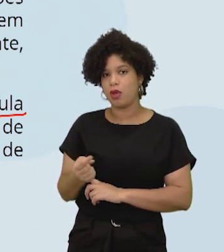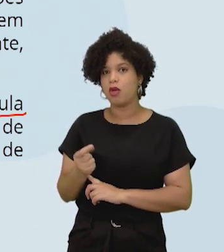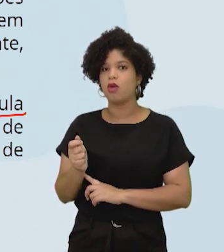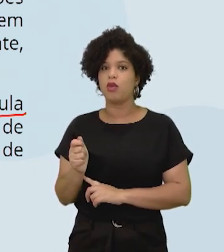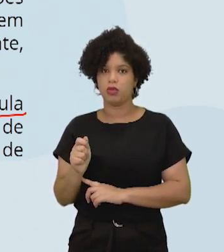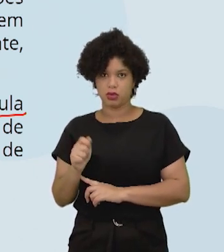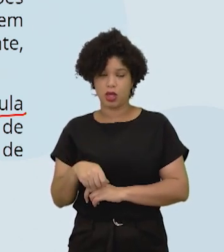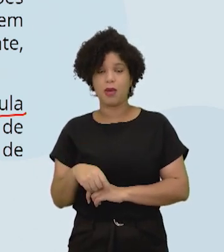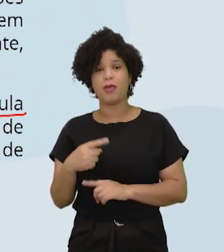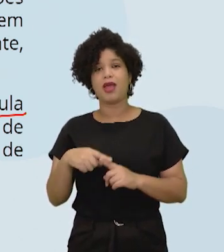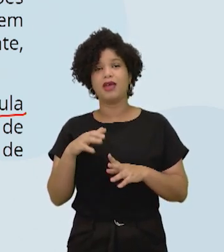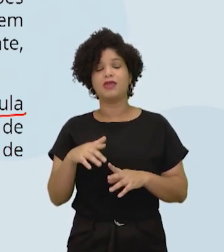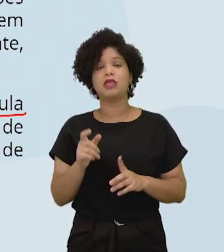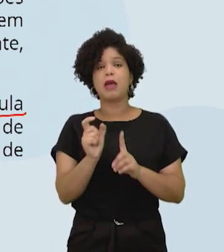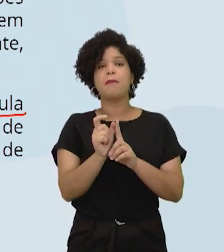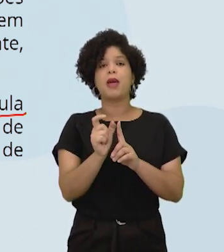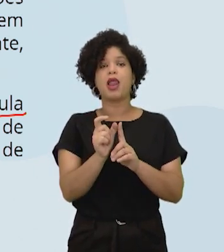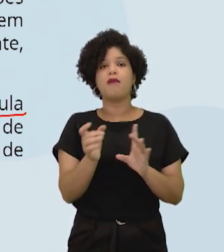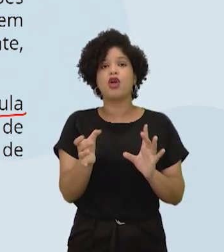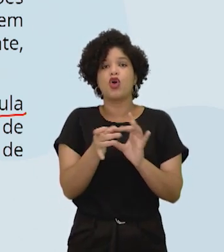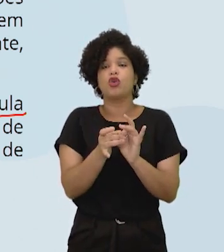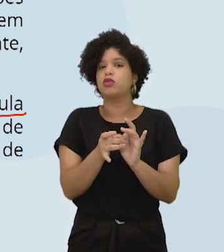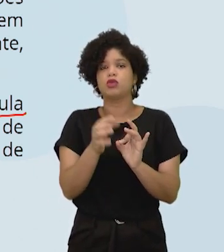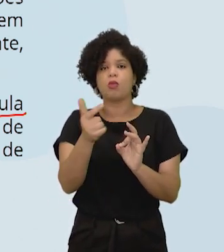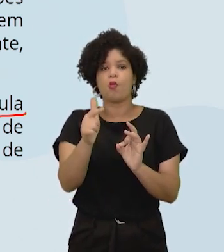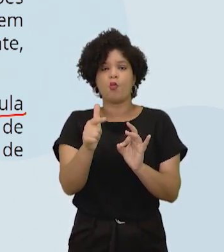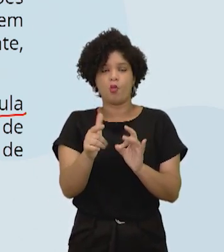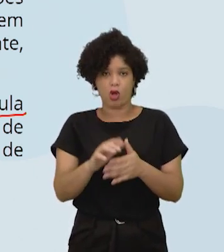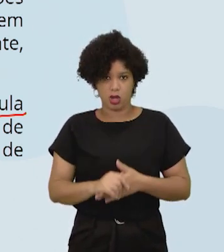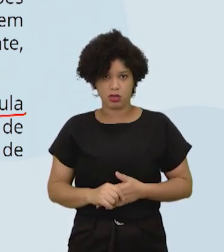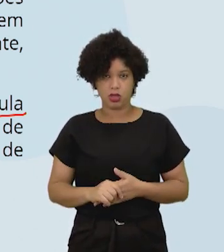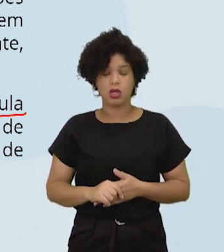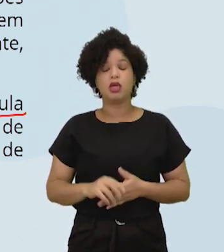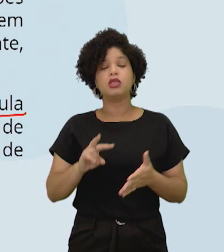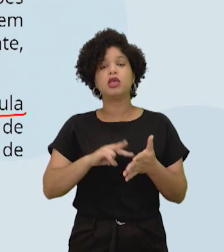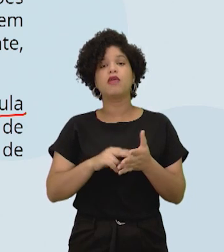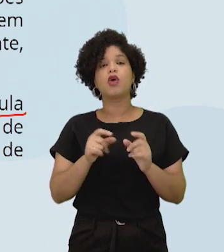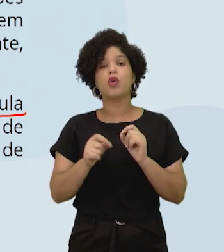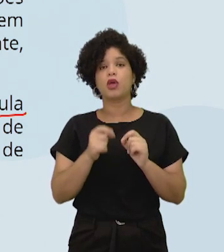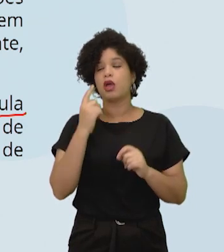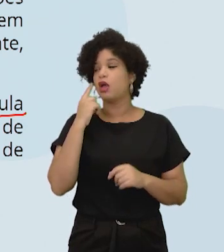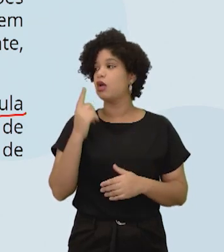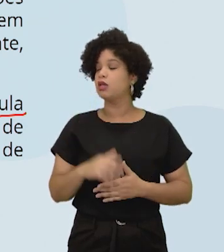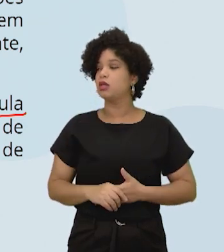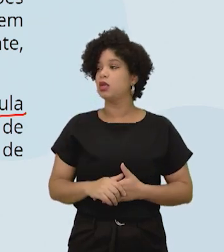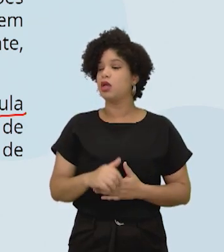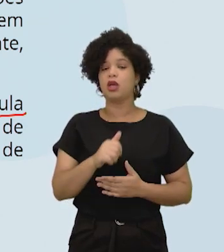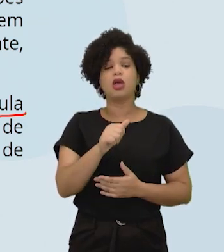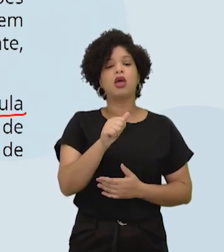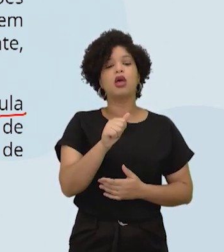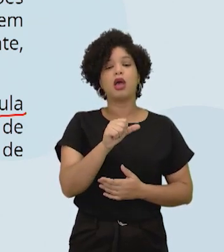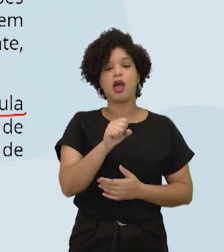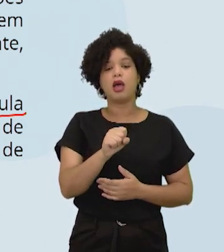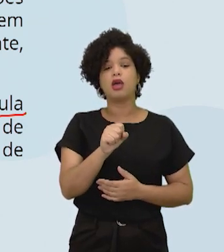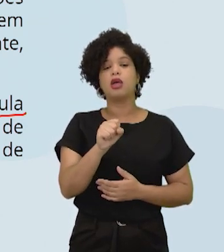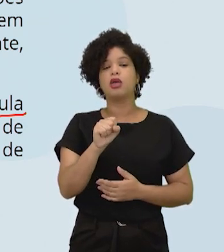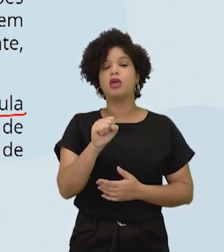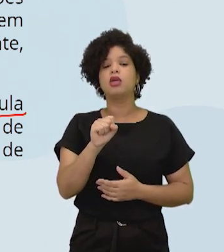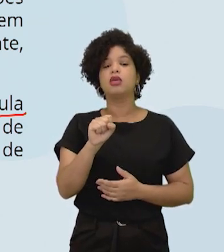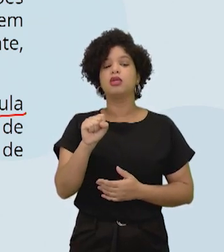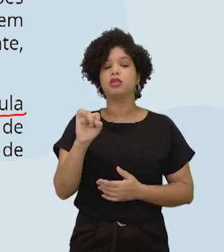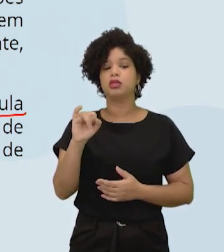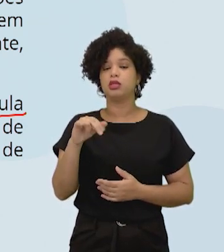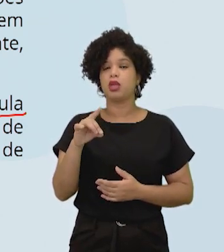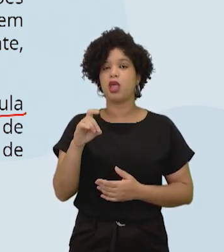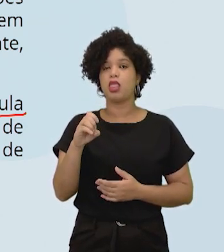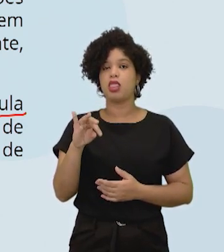não tem nenhuma palavrinha ali no meio, que a gente chama de conectivo, a gente fala que elas são assindéticas. E aí você lembra que síndeton,